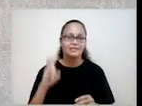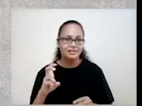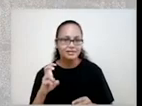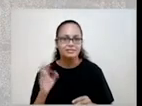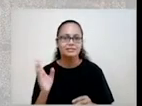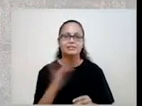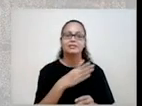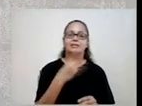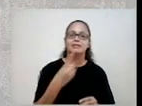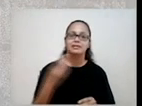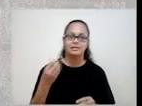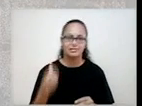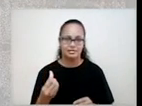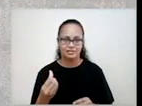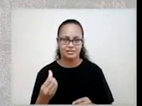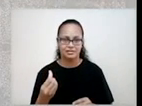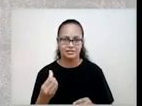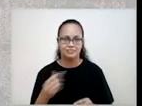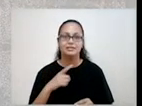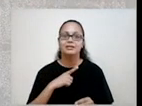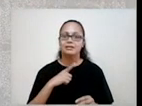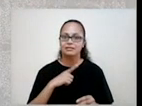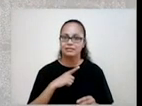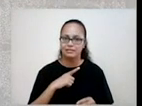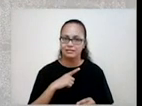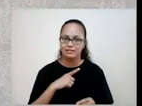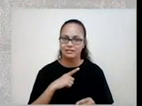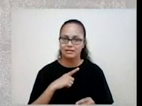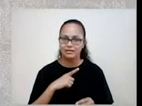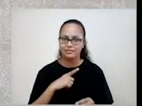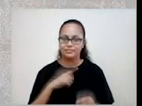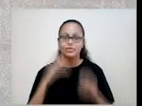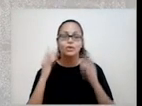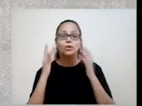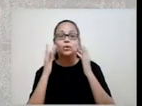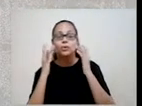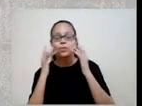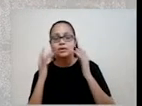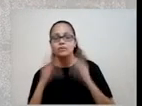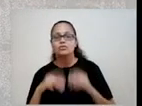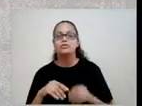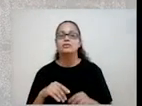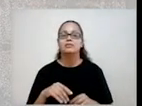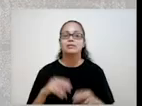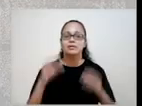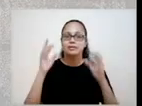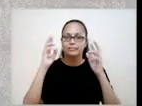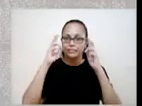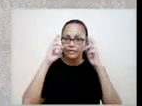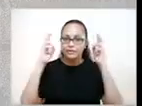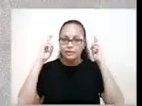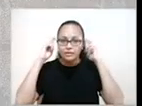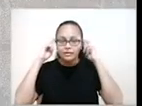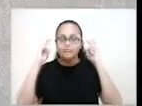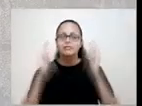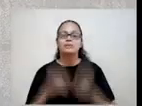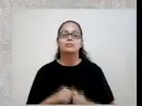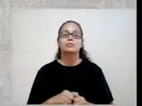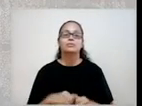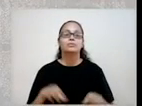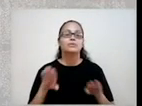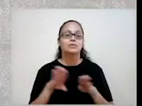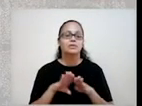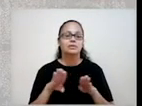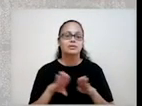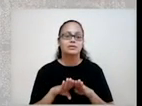merecem destaque El Greco, um artista grego que vivia na Espanha, Van Eyck e